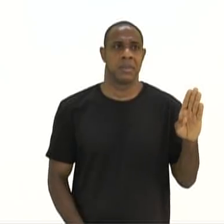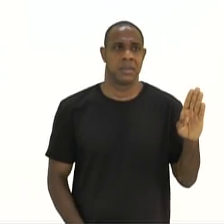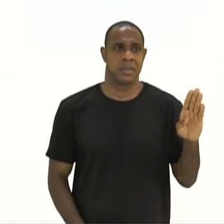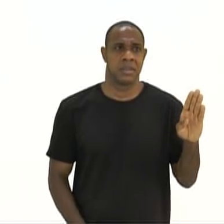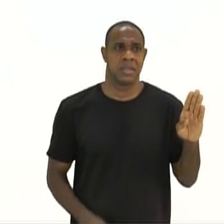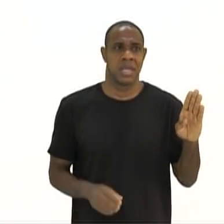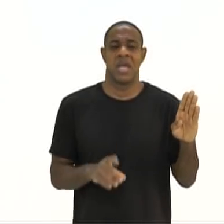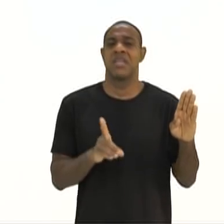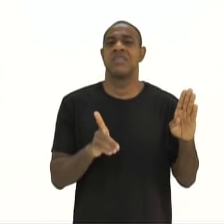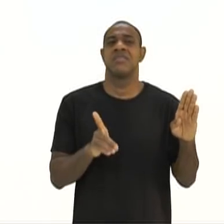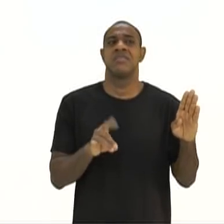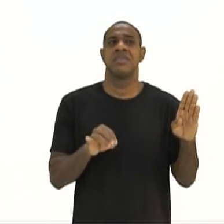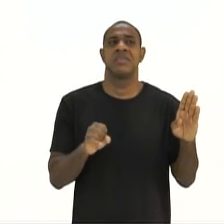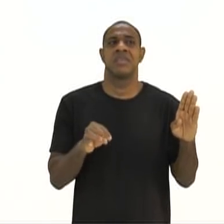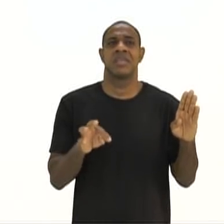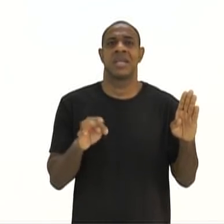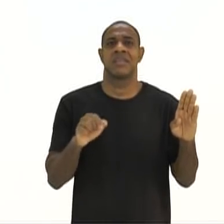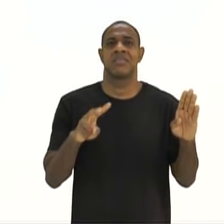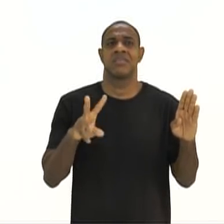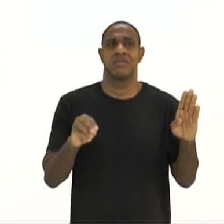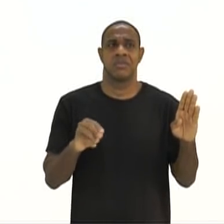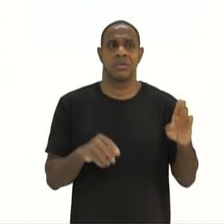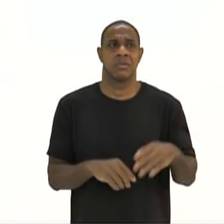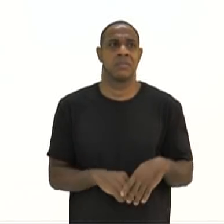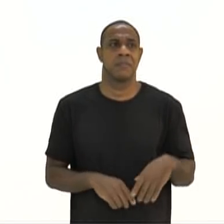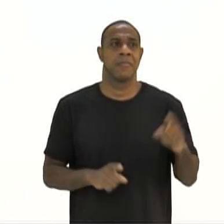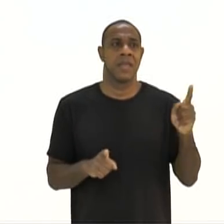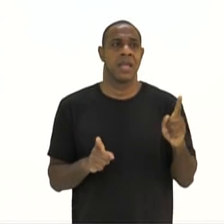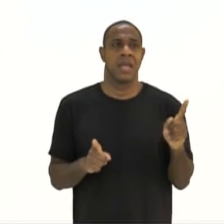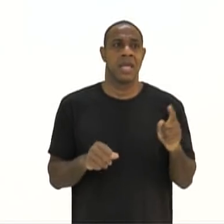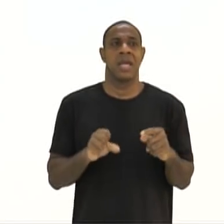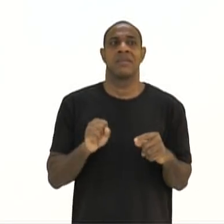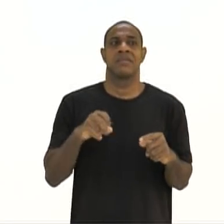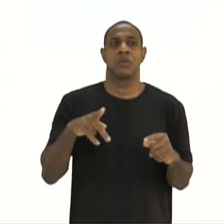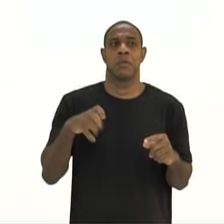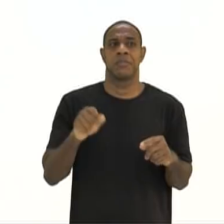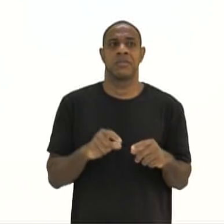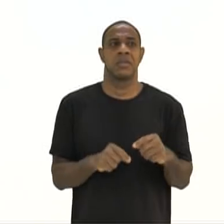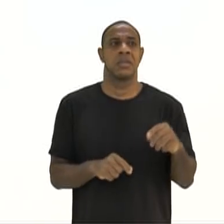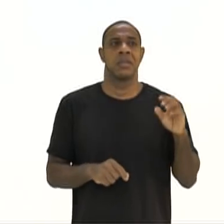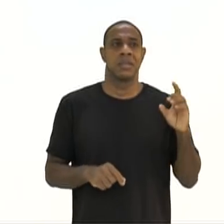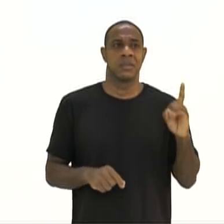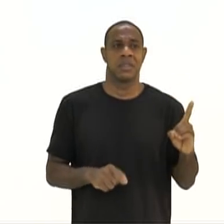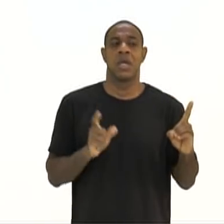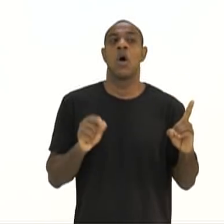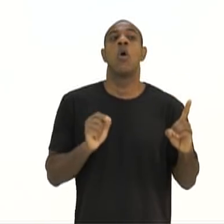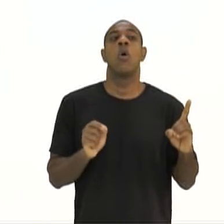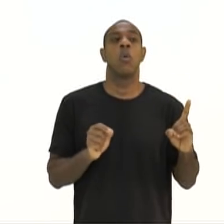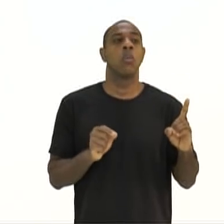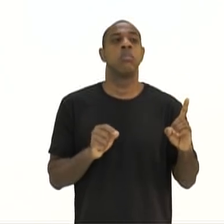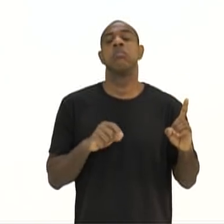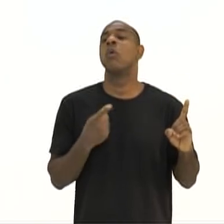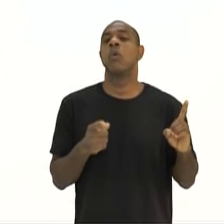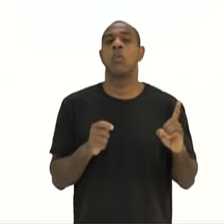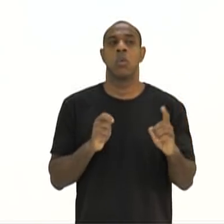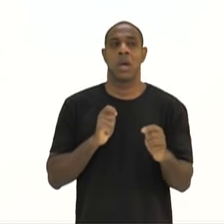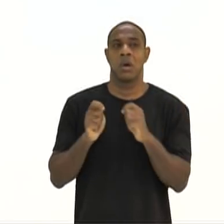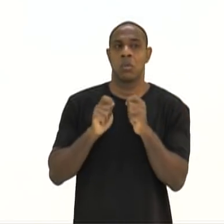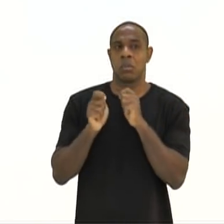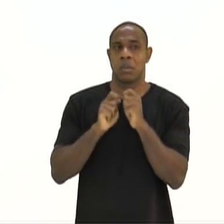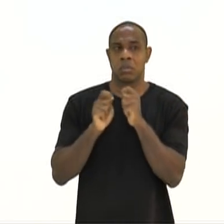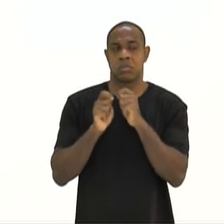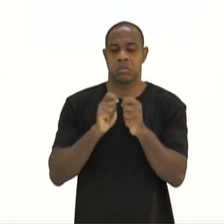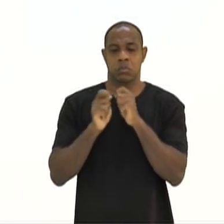texto dissertativo? Ou é uma sinopse ou uma notícia? Um tempo para vocês pensarem um pouquinho aí